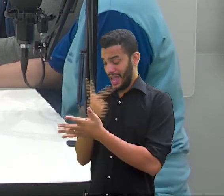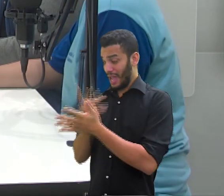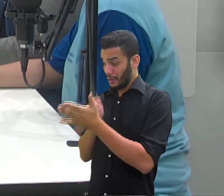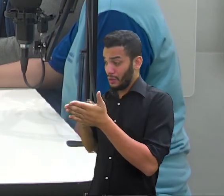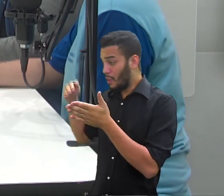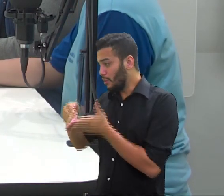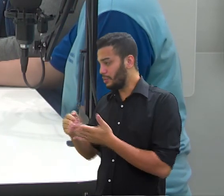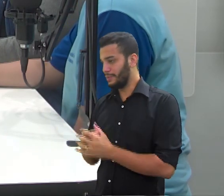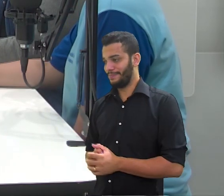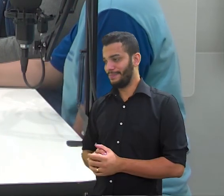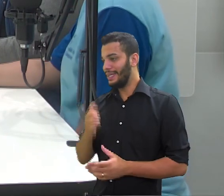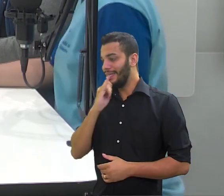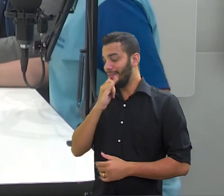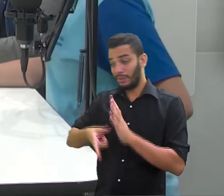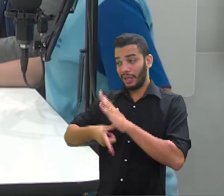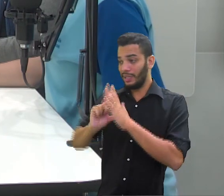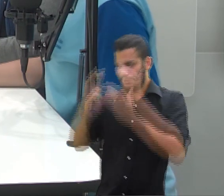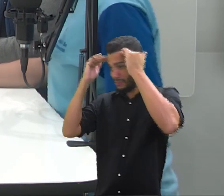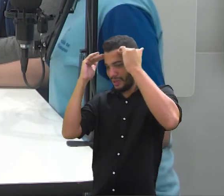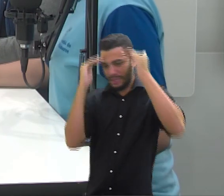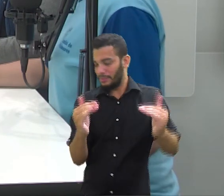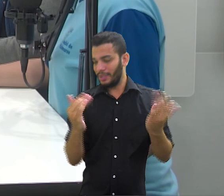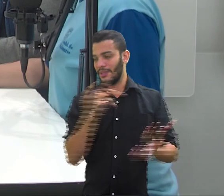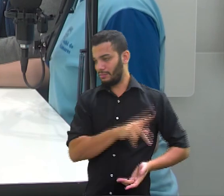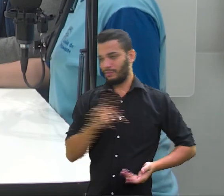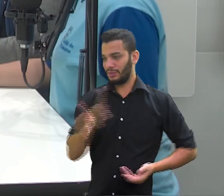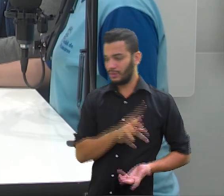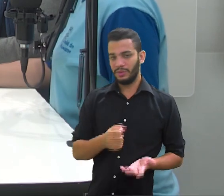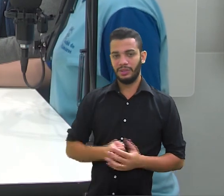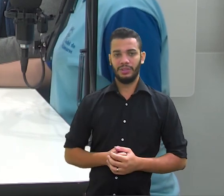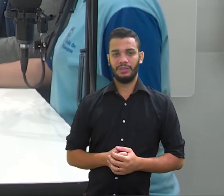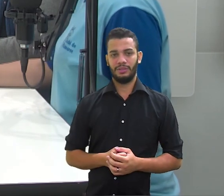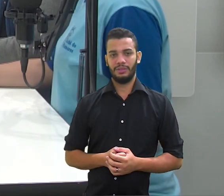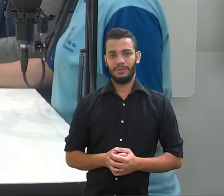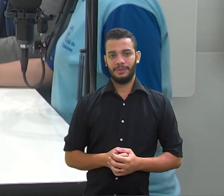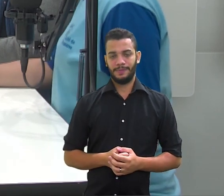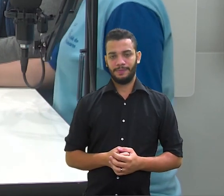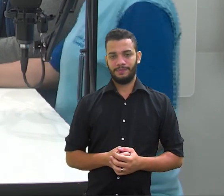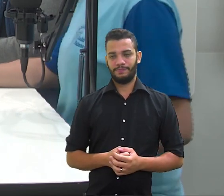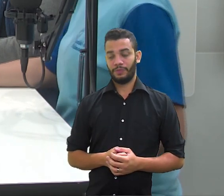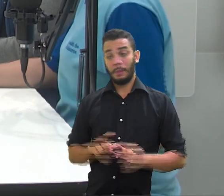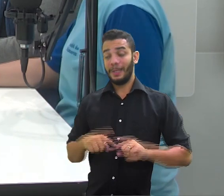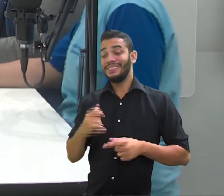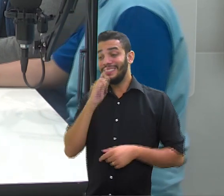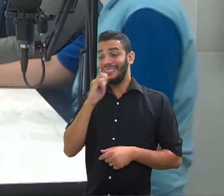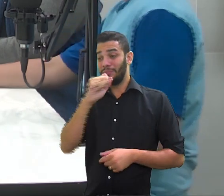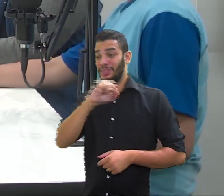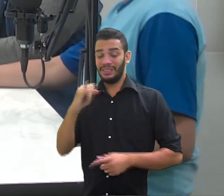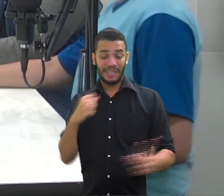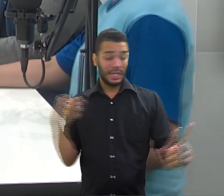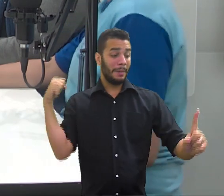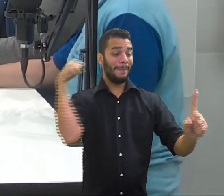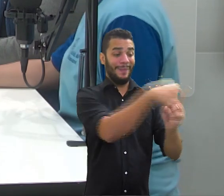para. Então isso é competência da escola. Agora, crime não é competência mais da escola. A escola não lida com crime,